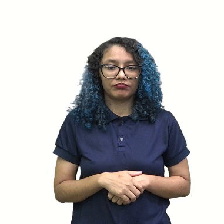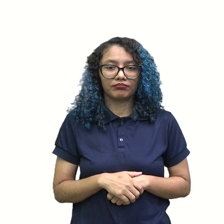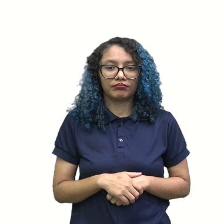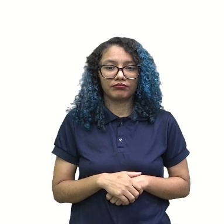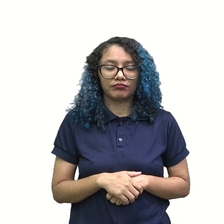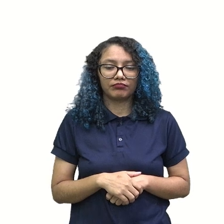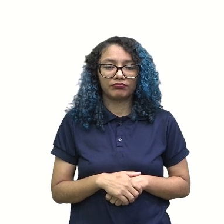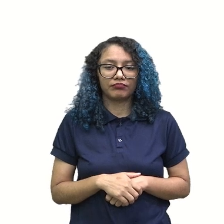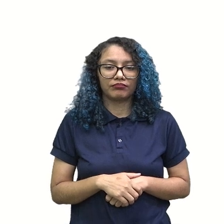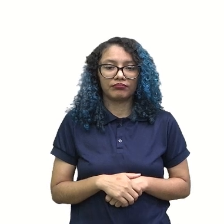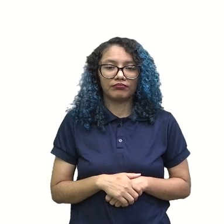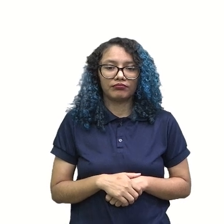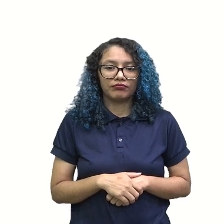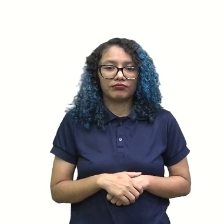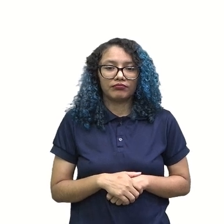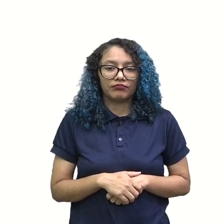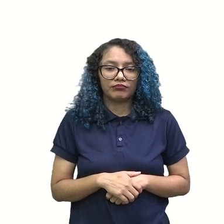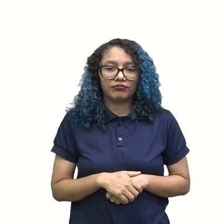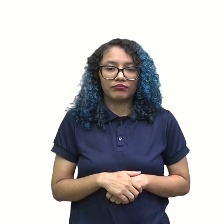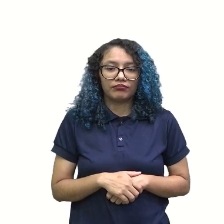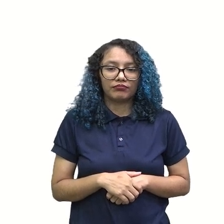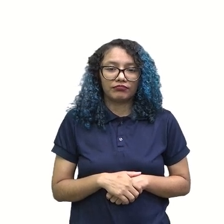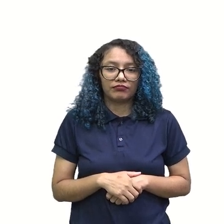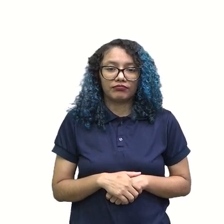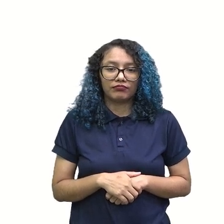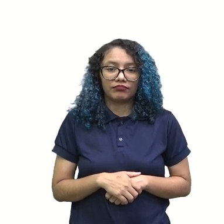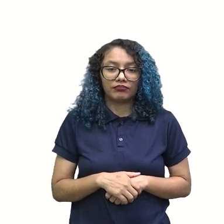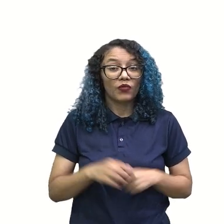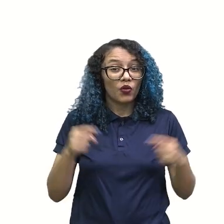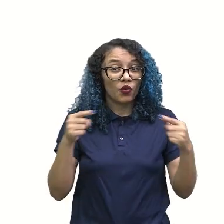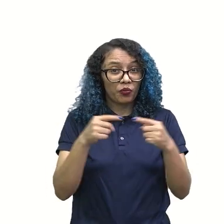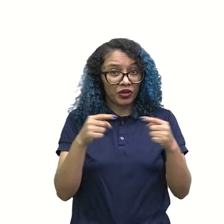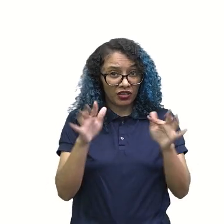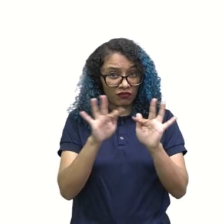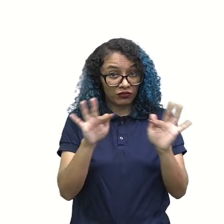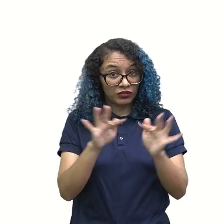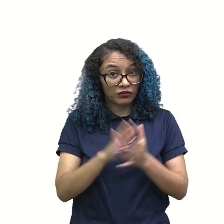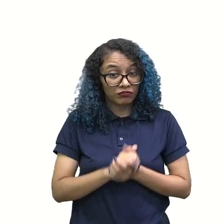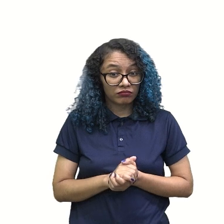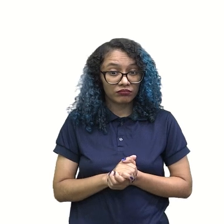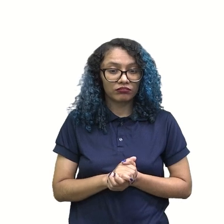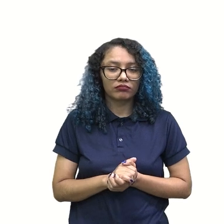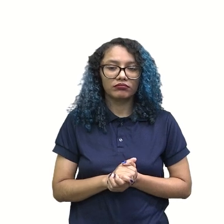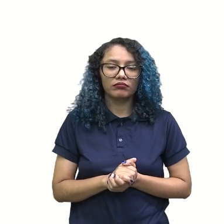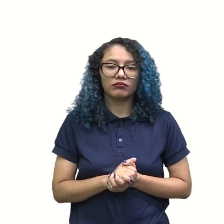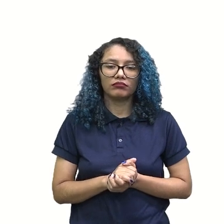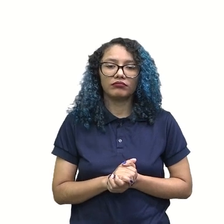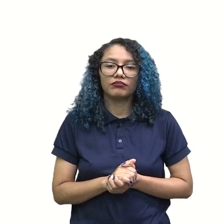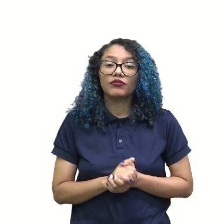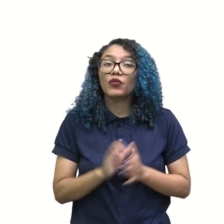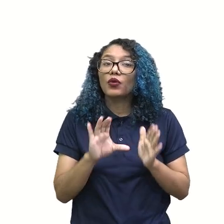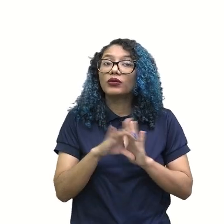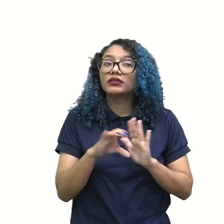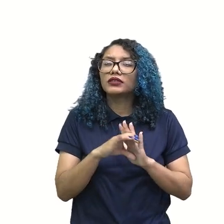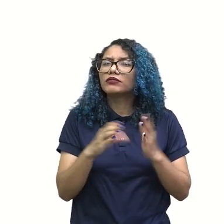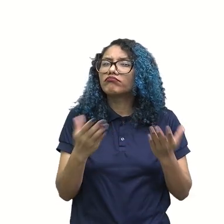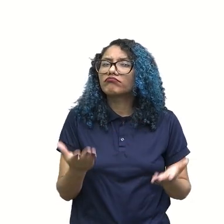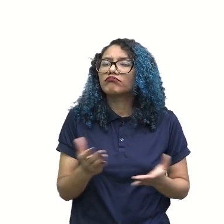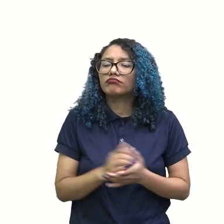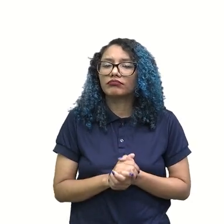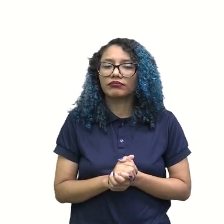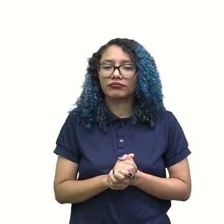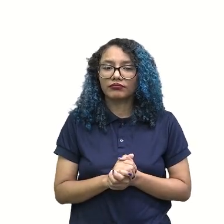na definição. Você acha que nós estamos diante de uma função? O que é que diz a definição de função? Que